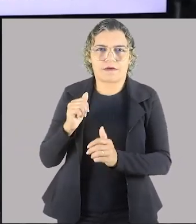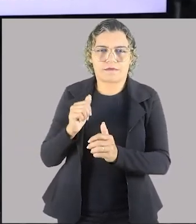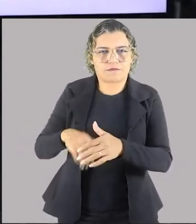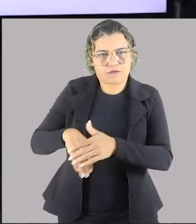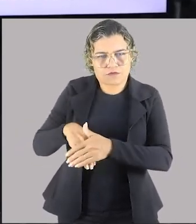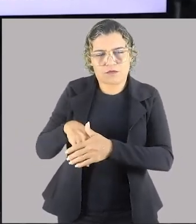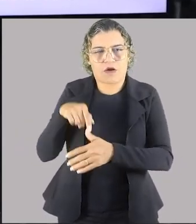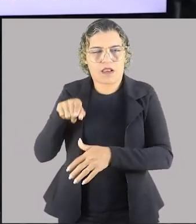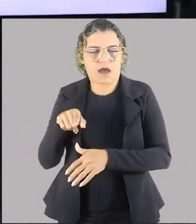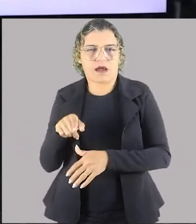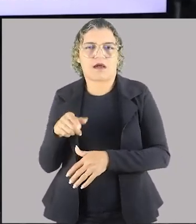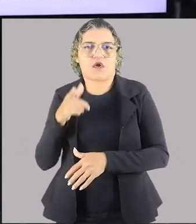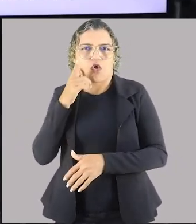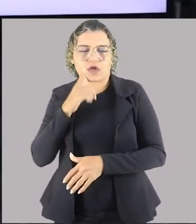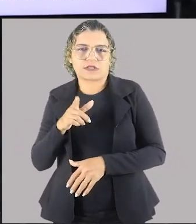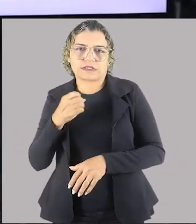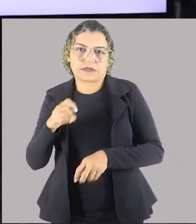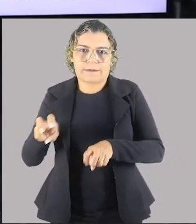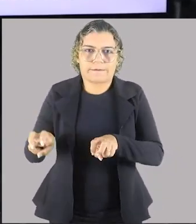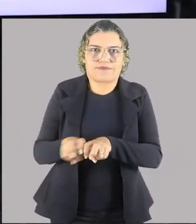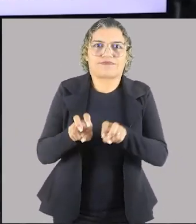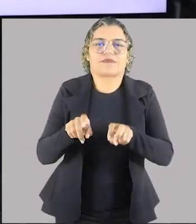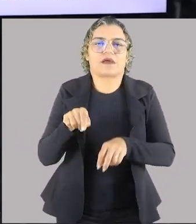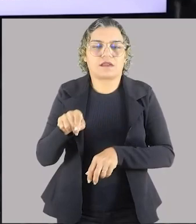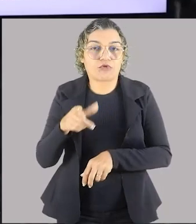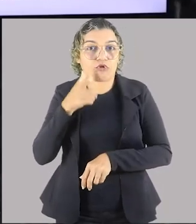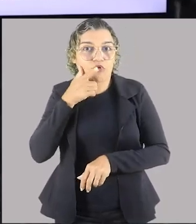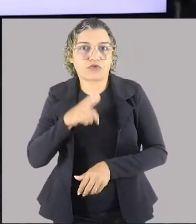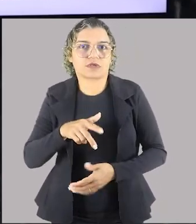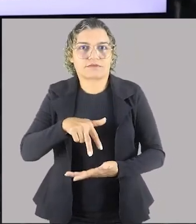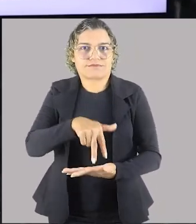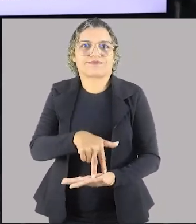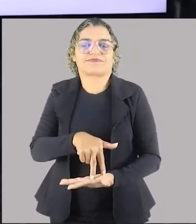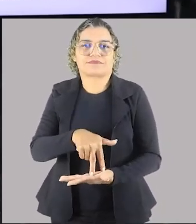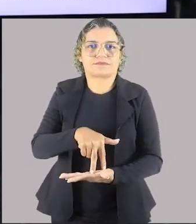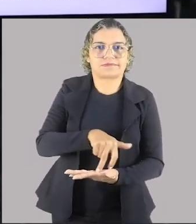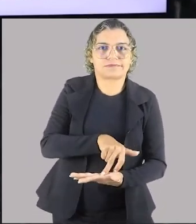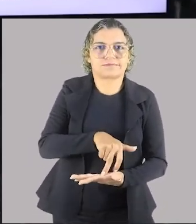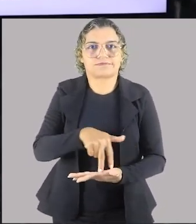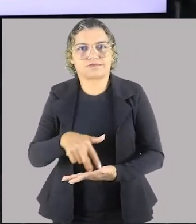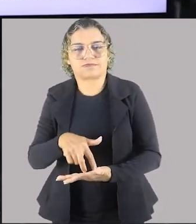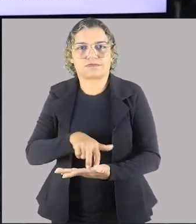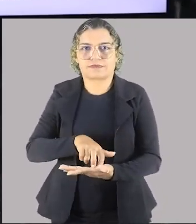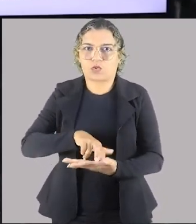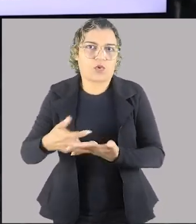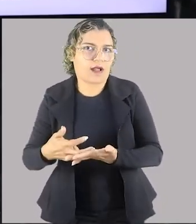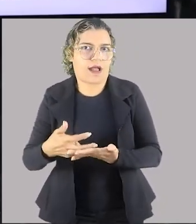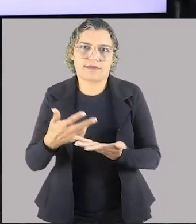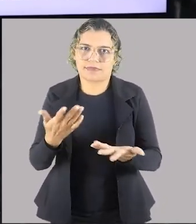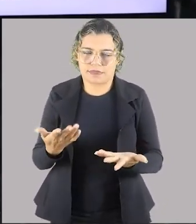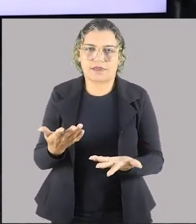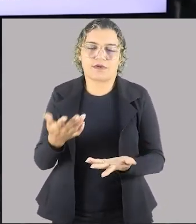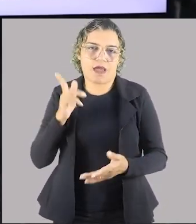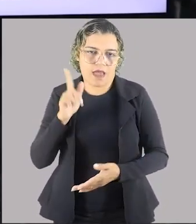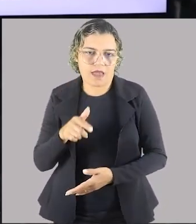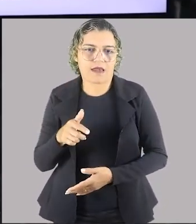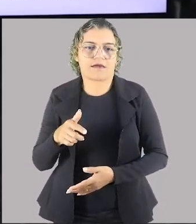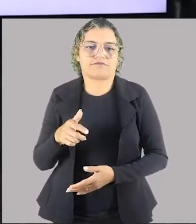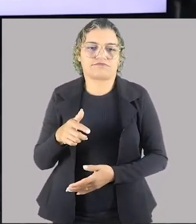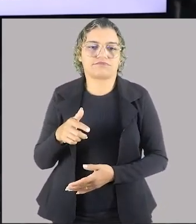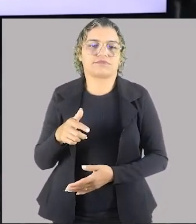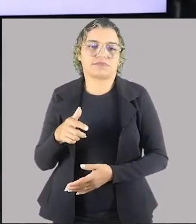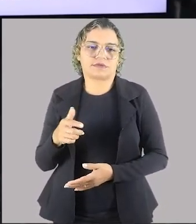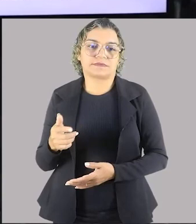estável e seguir a trajetória dele, ele tem um bom equilíbrio. E isso é trabalhado dentro do treinamento. A velocidade é